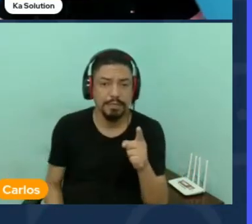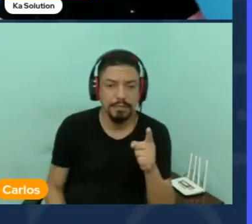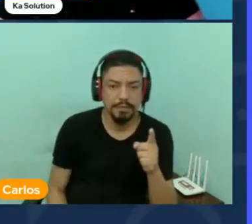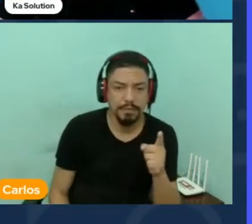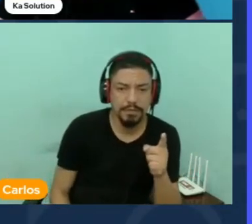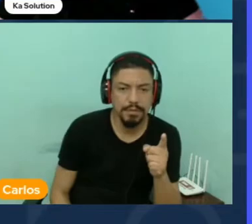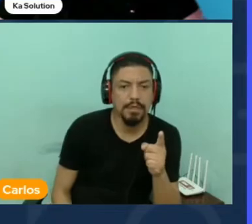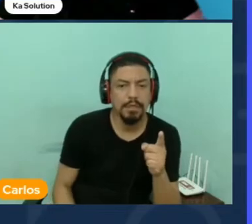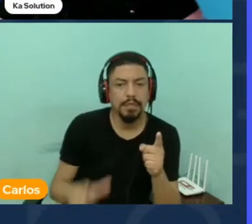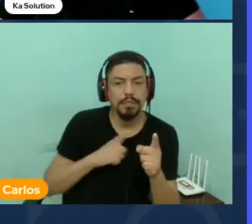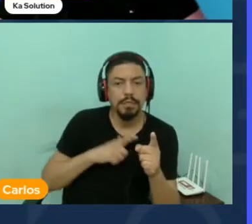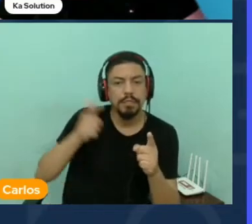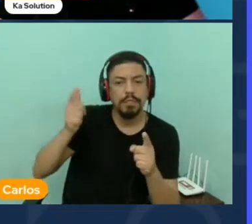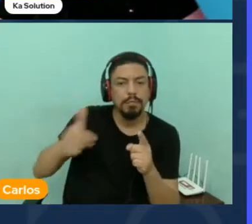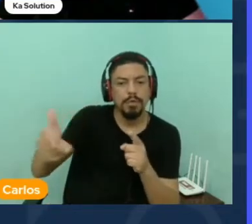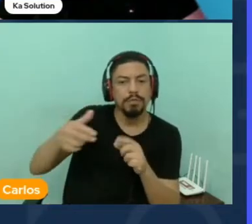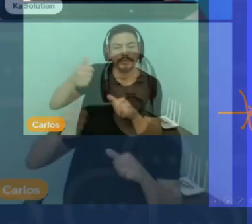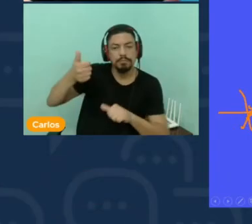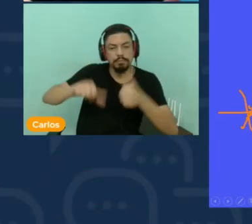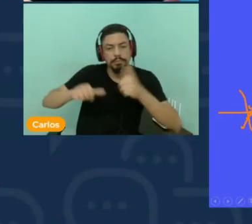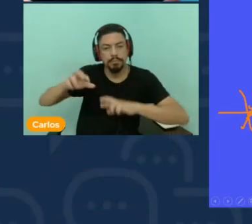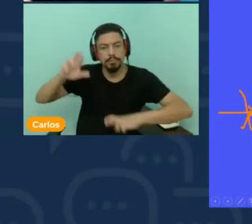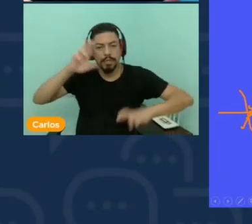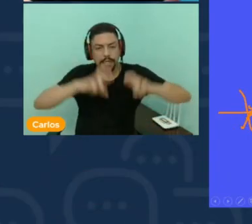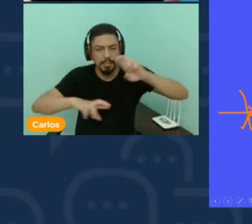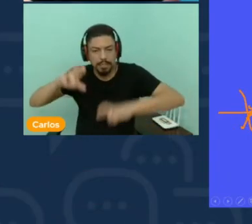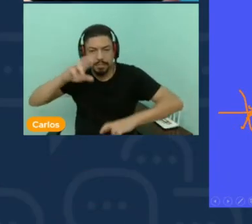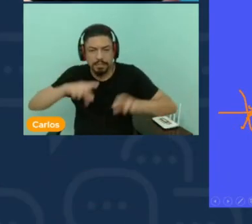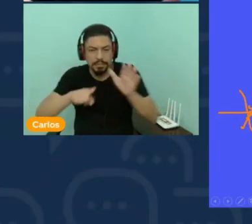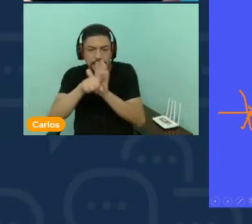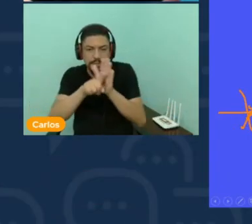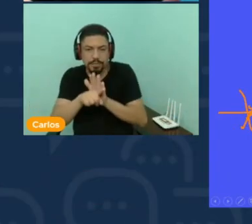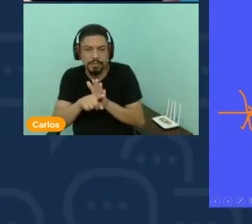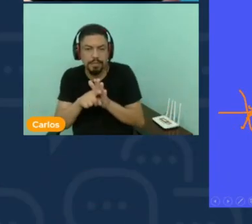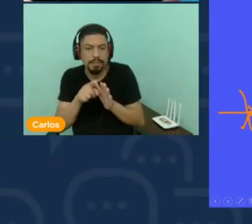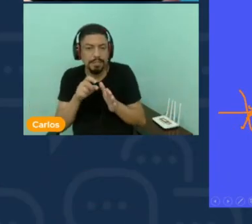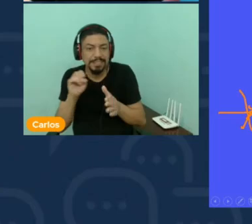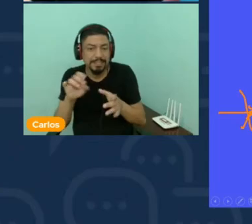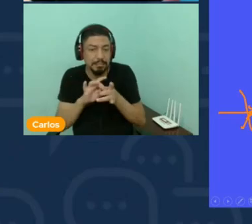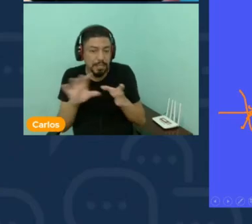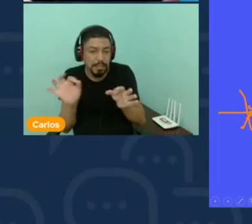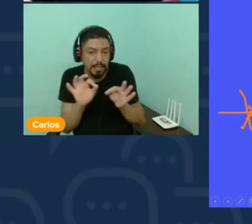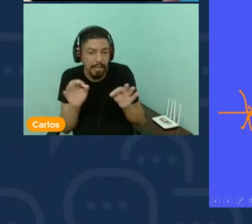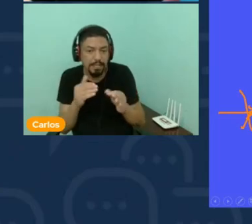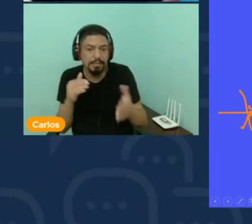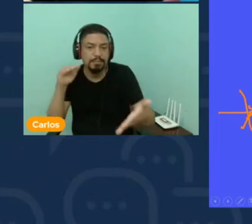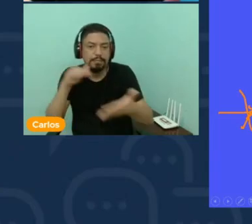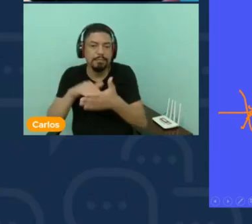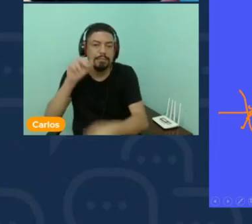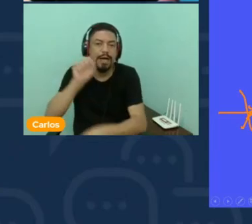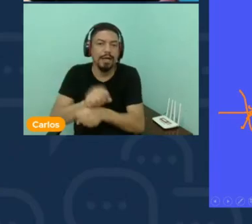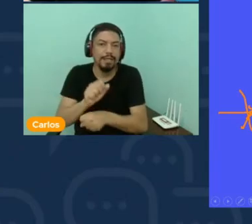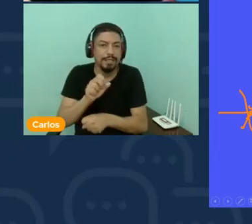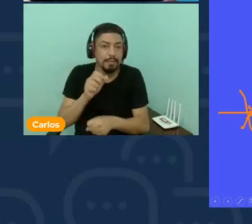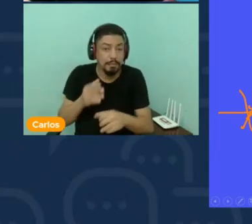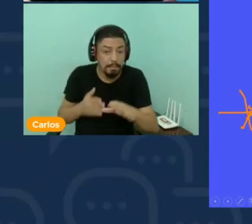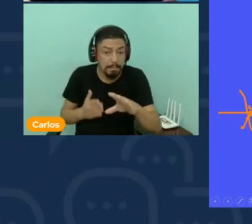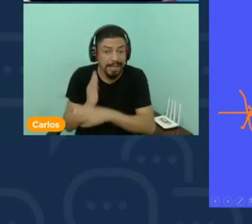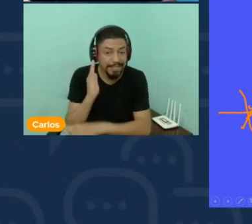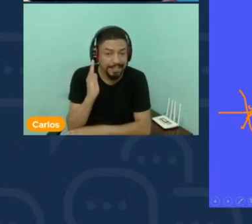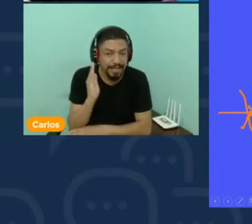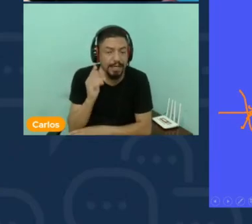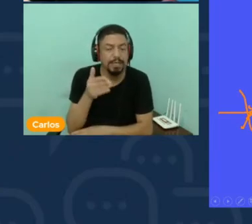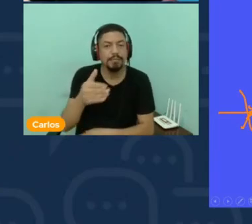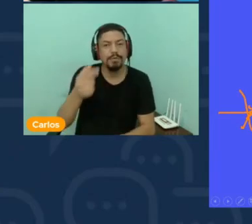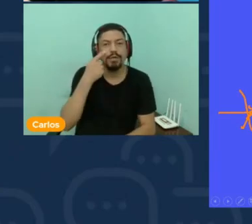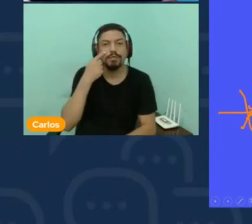também vai fazer uma checagem. Se não liberar aqui, ele para aqui. E se ainda assim ele passar, a gente